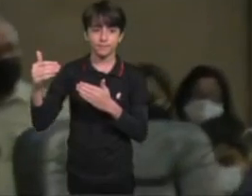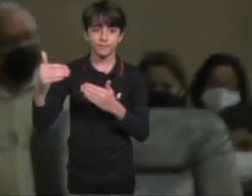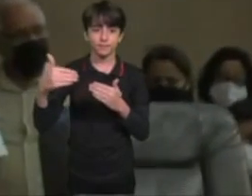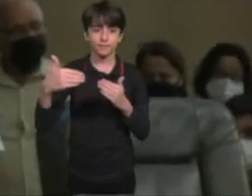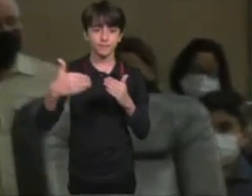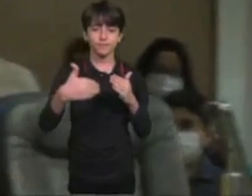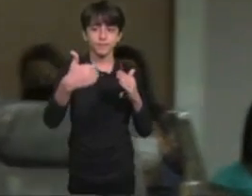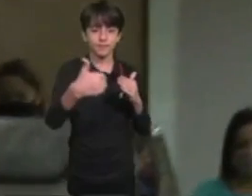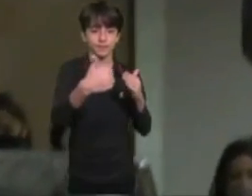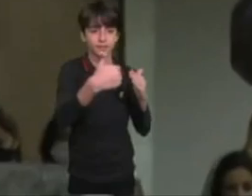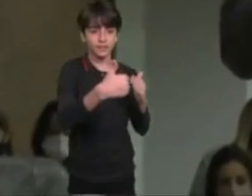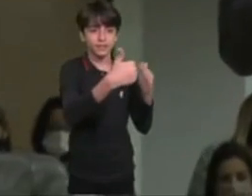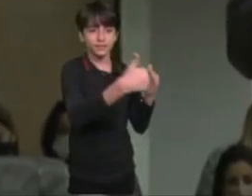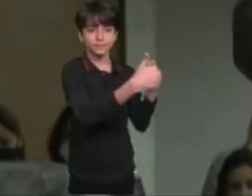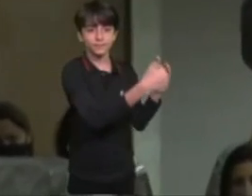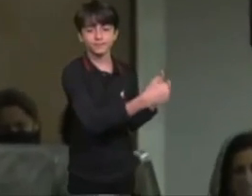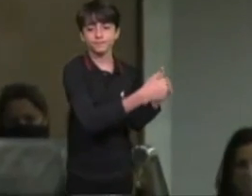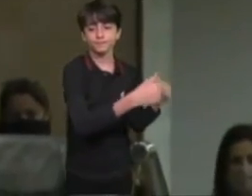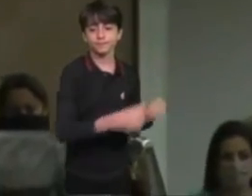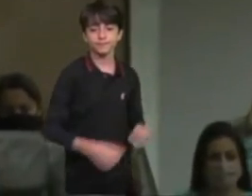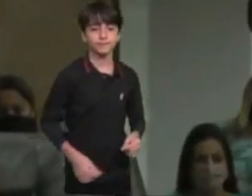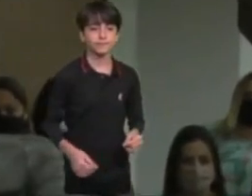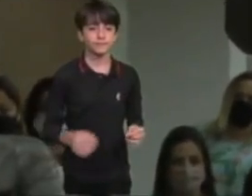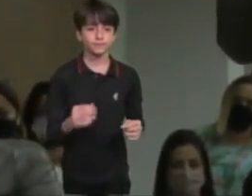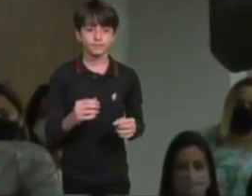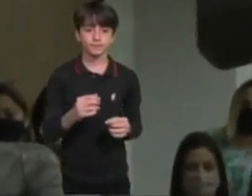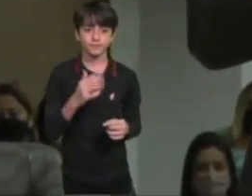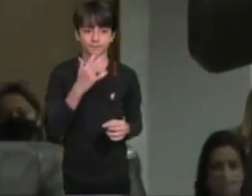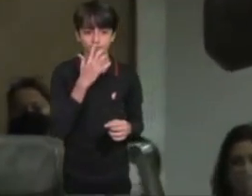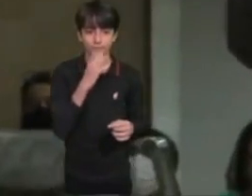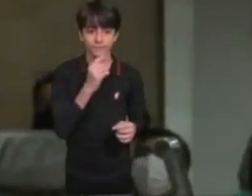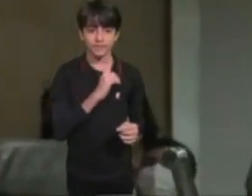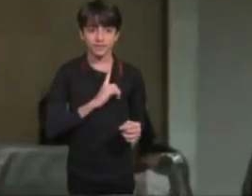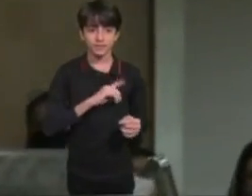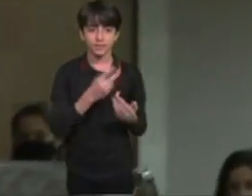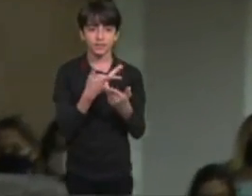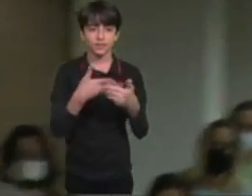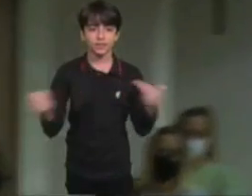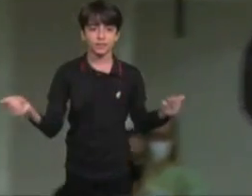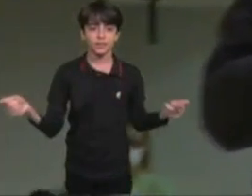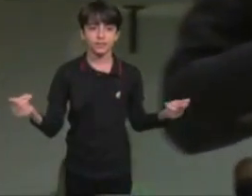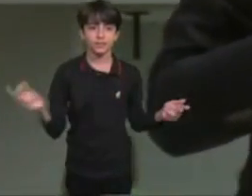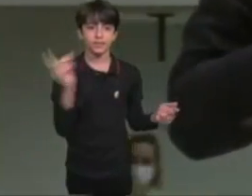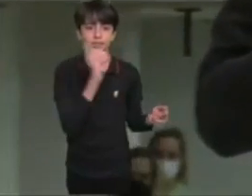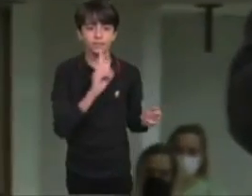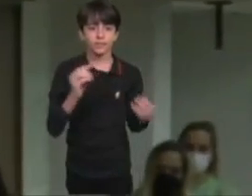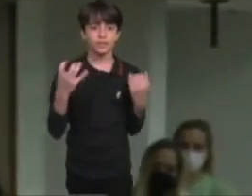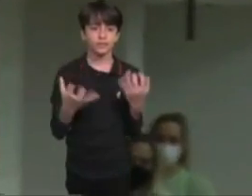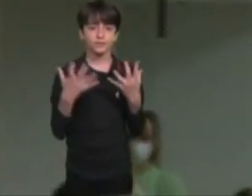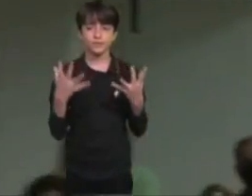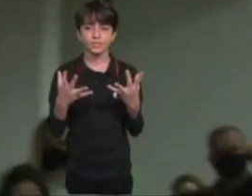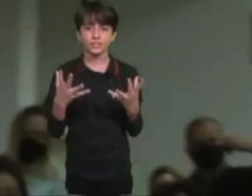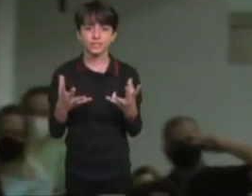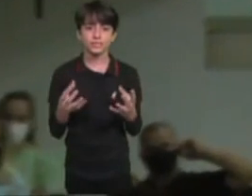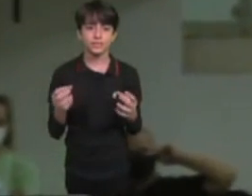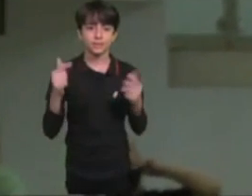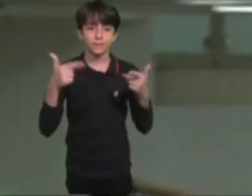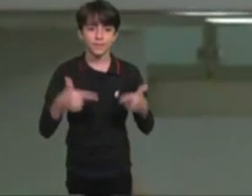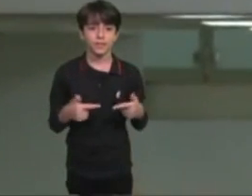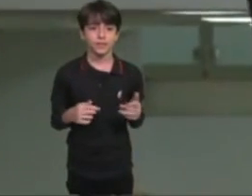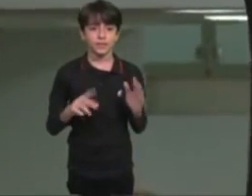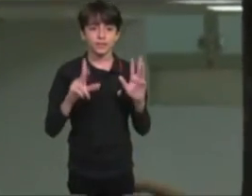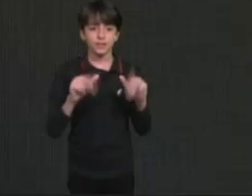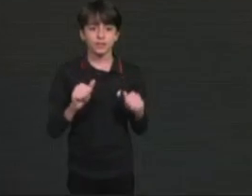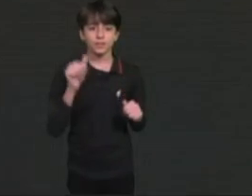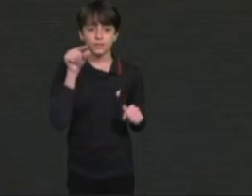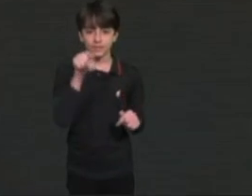tem para mim que Deus age assim e tem coisas que Deus quer fazer por você e em você não quer fazer